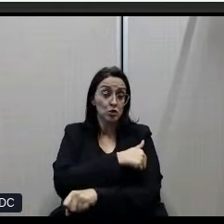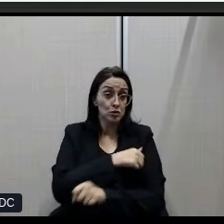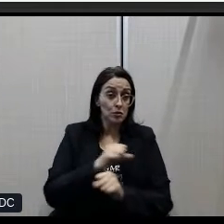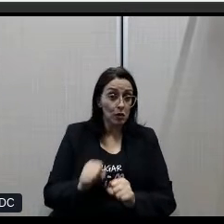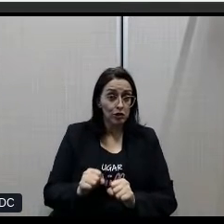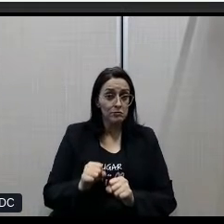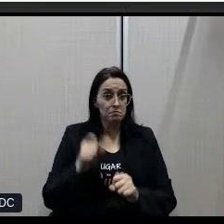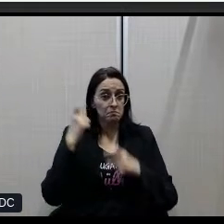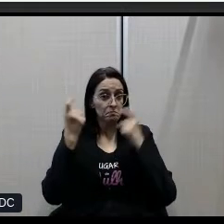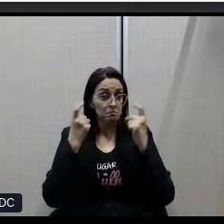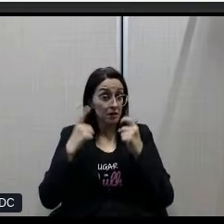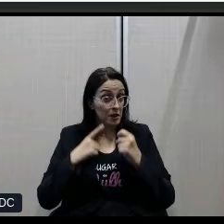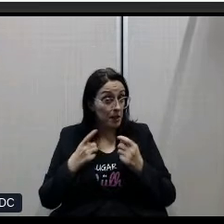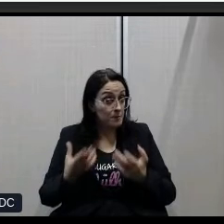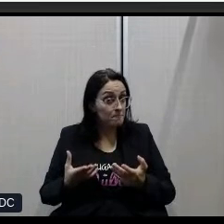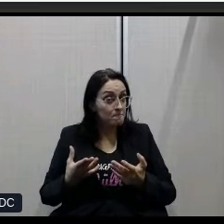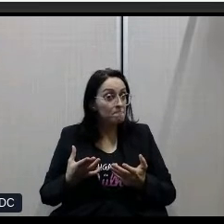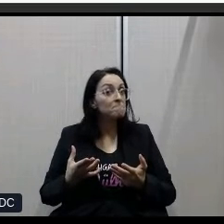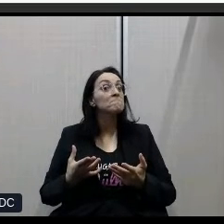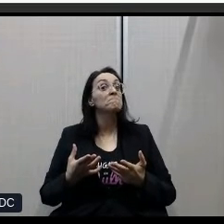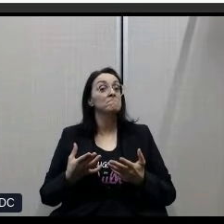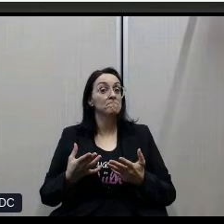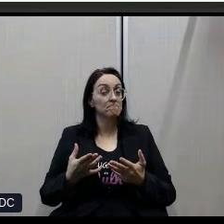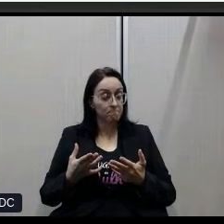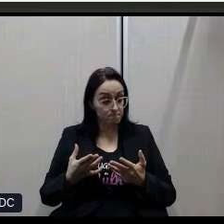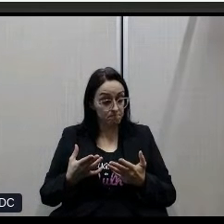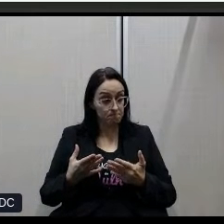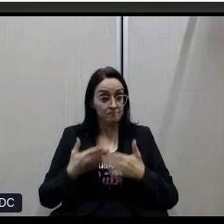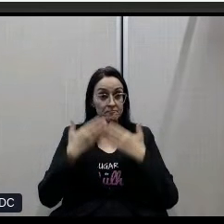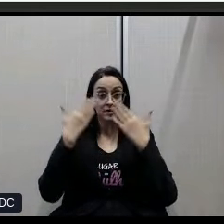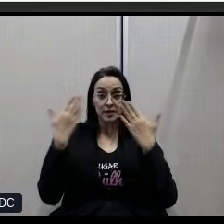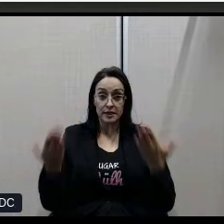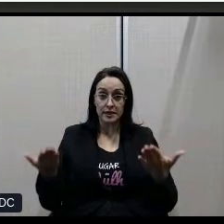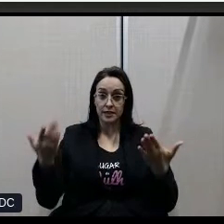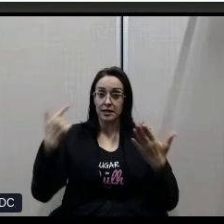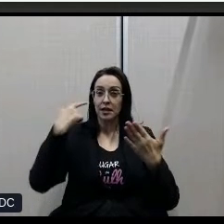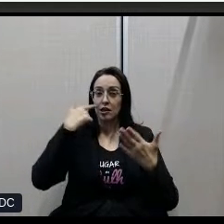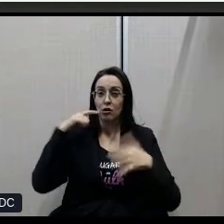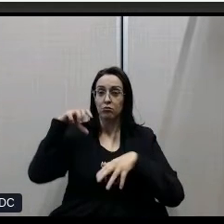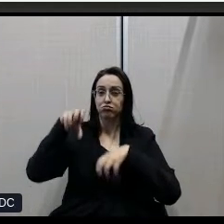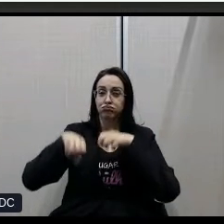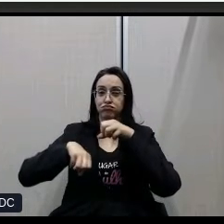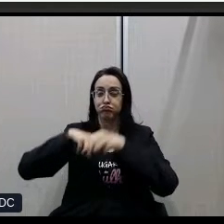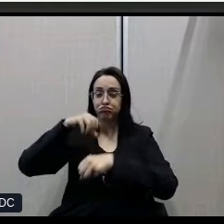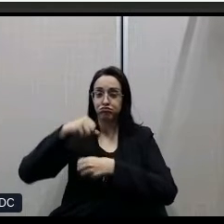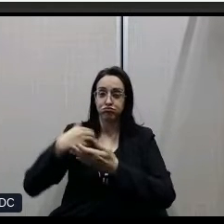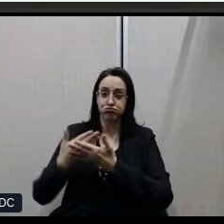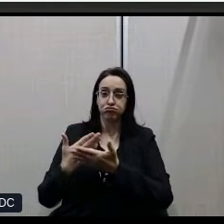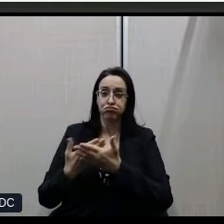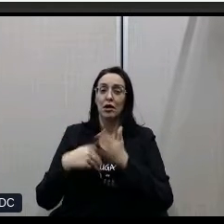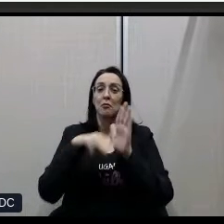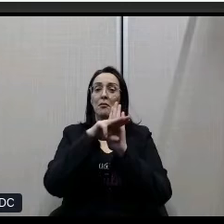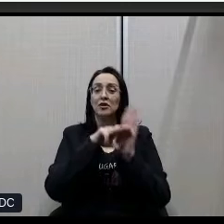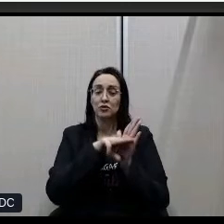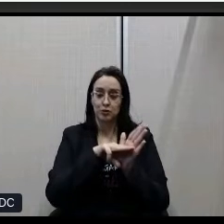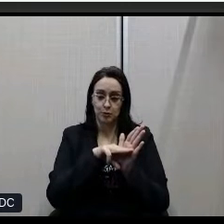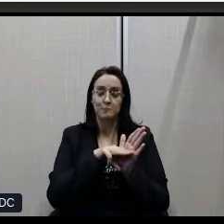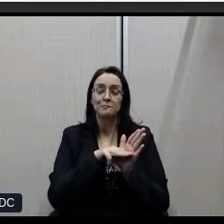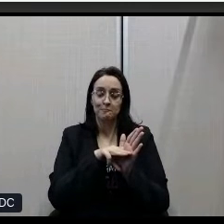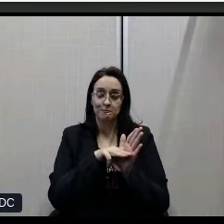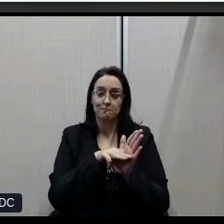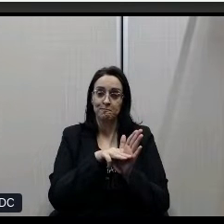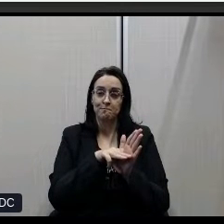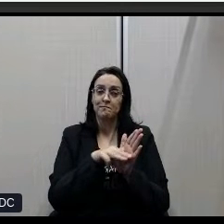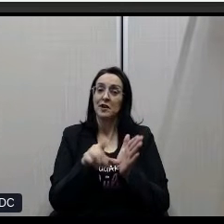realmente tem que se preocupar com isso? E aí que eu fui atrás e estruturei a metodologia.